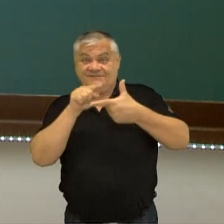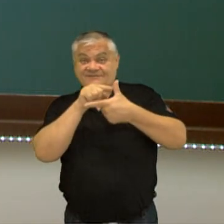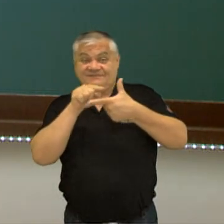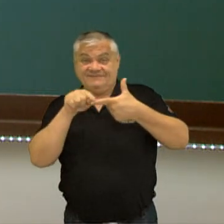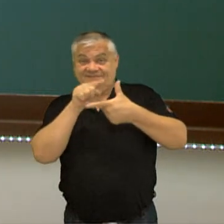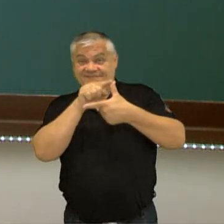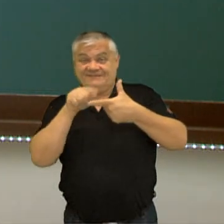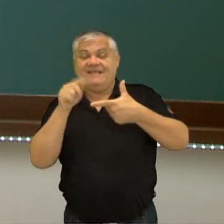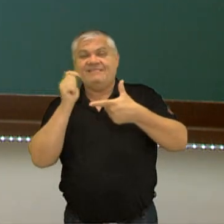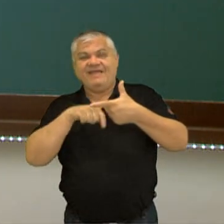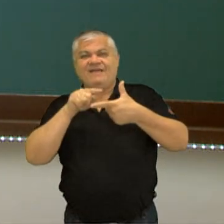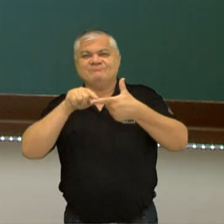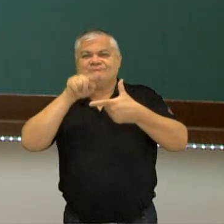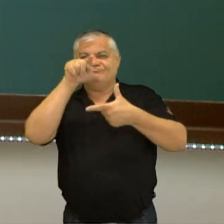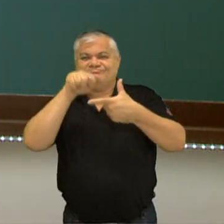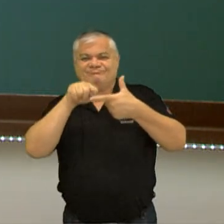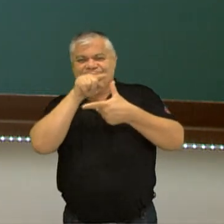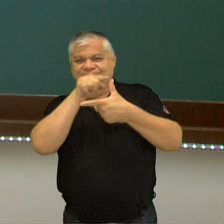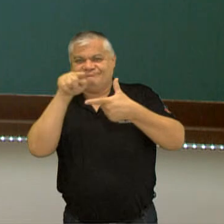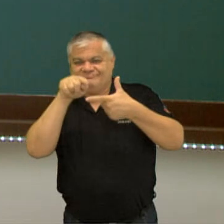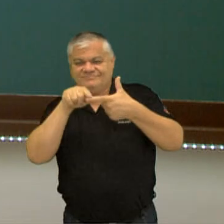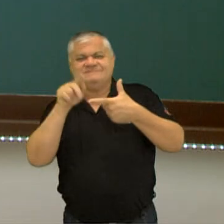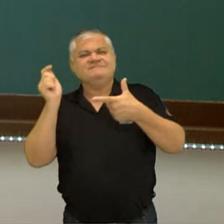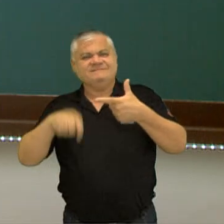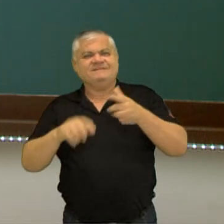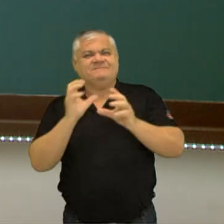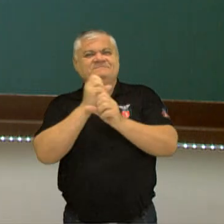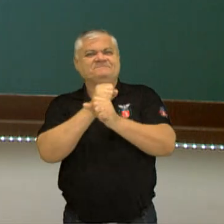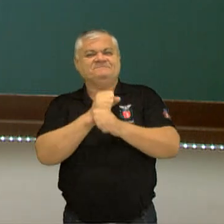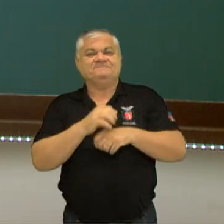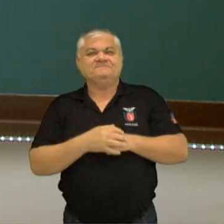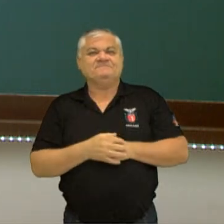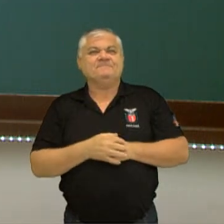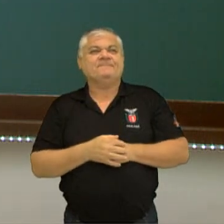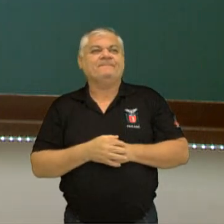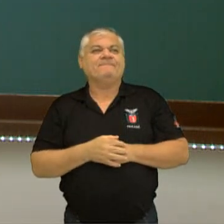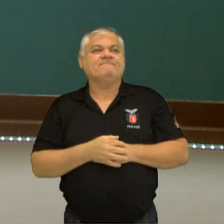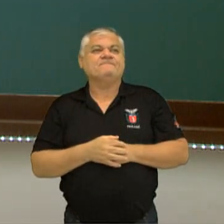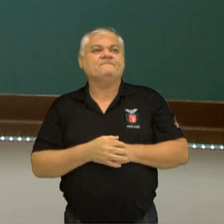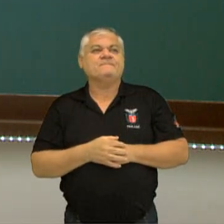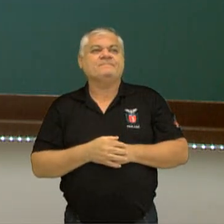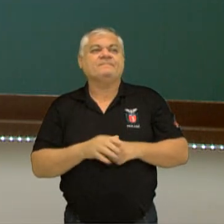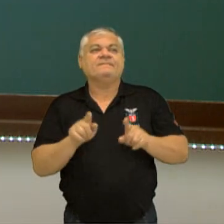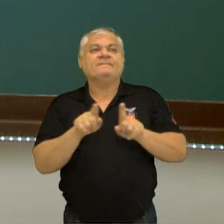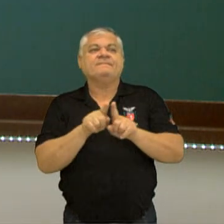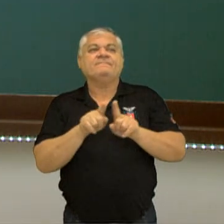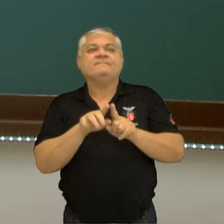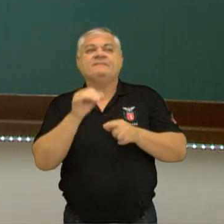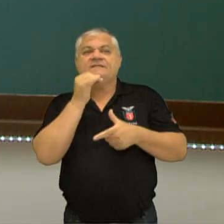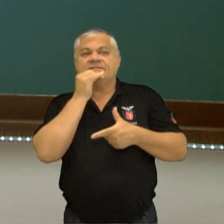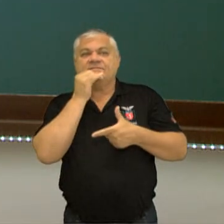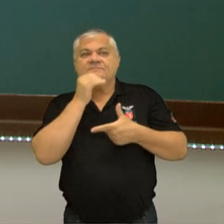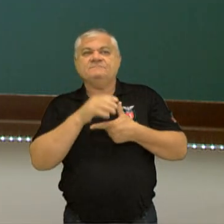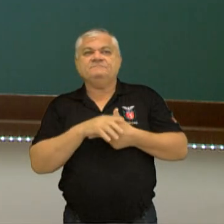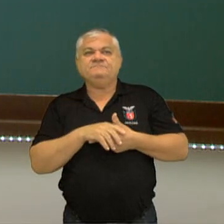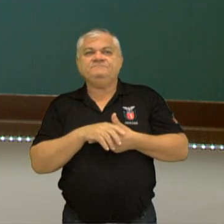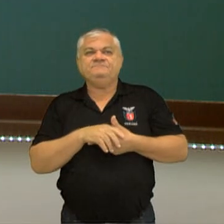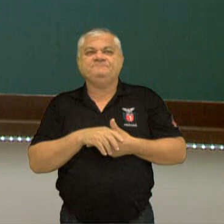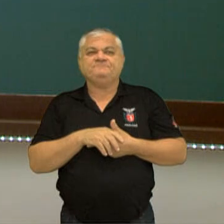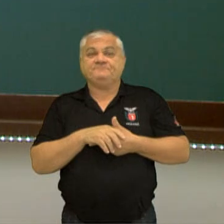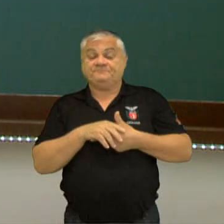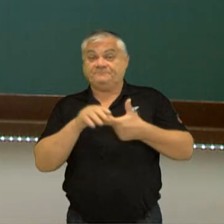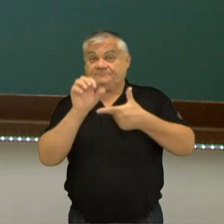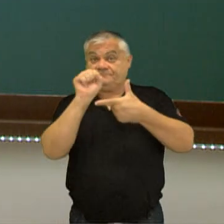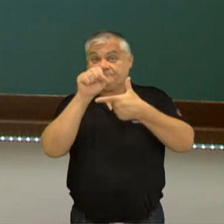do cosseno e vice-versa. Além disso, se você tiver o seno, vou voltar aqui um pouquinho. Se você tiver o valor